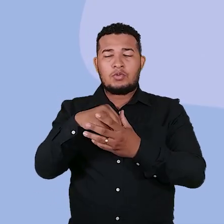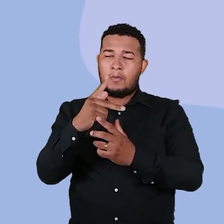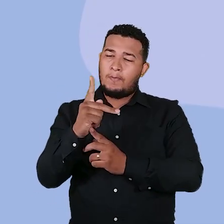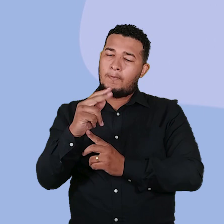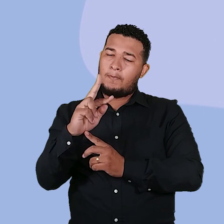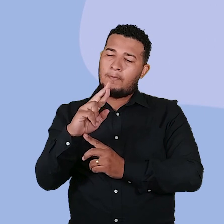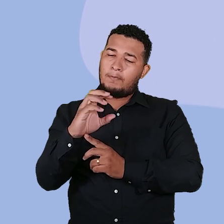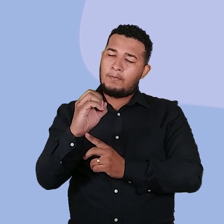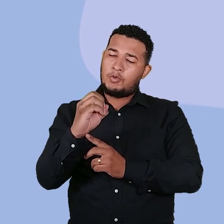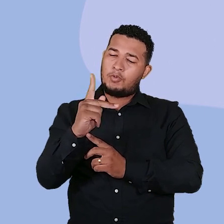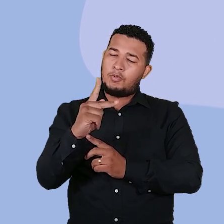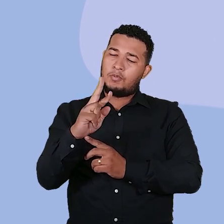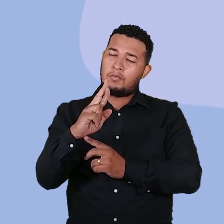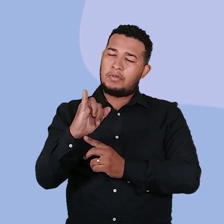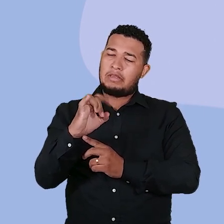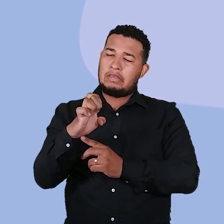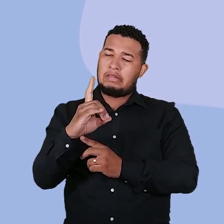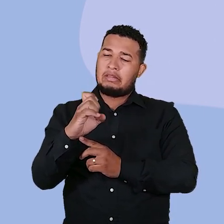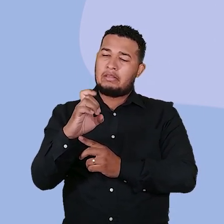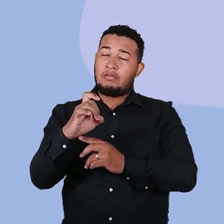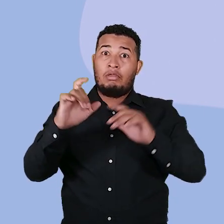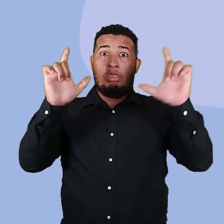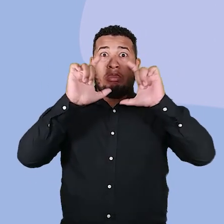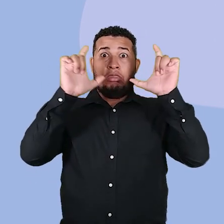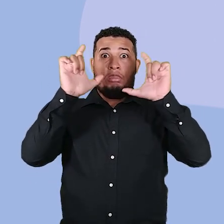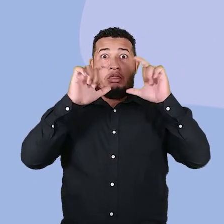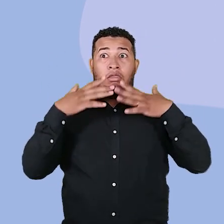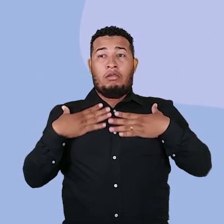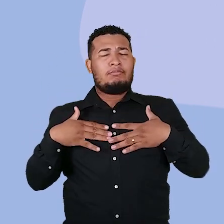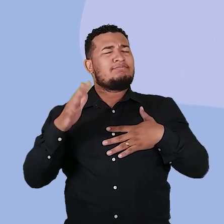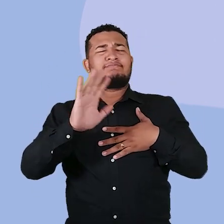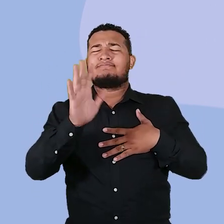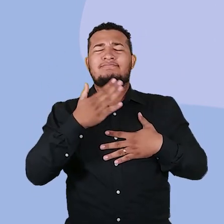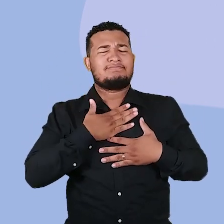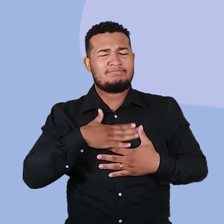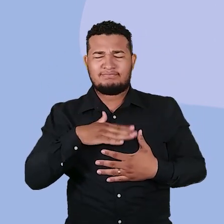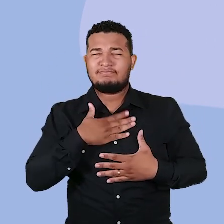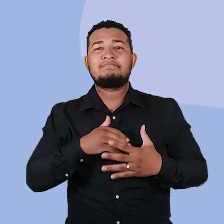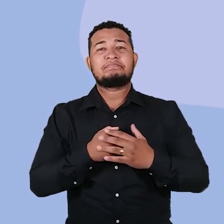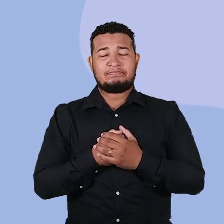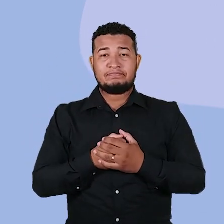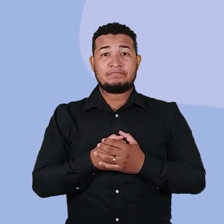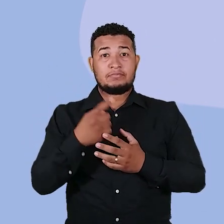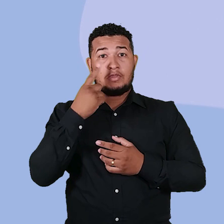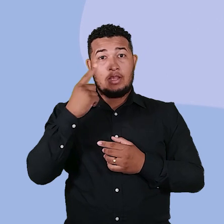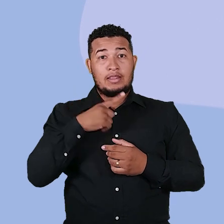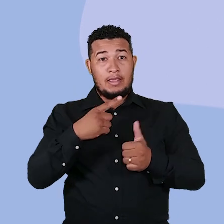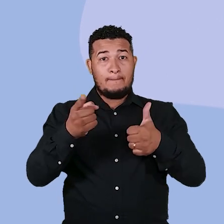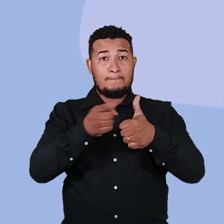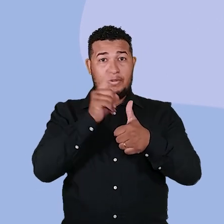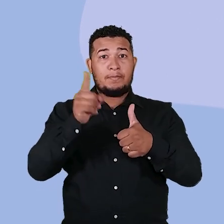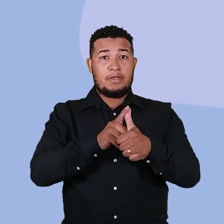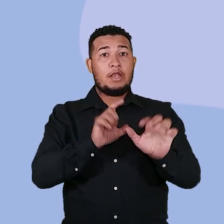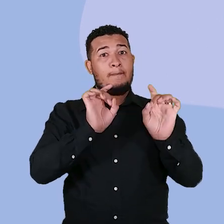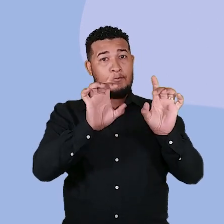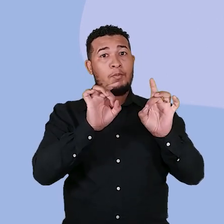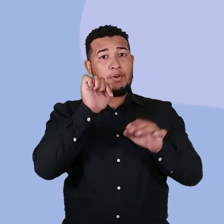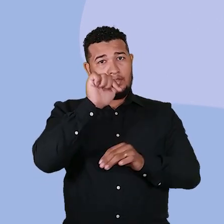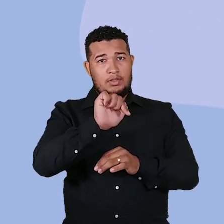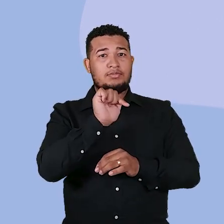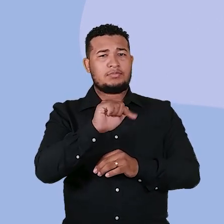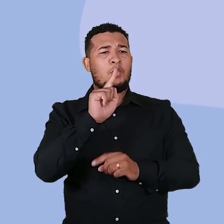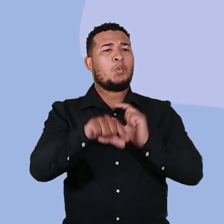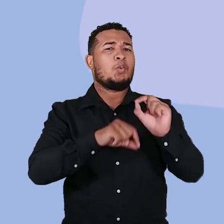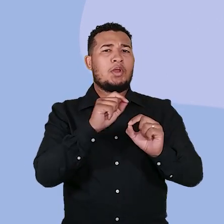em propriedades calma isso aí não é para te atazanar não é para tirar seu sono se liga você tem a primeira